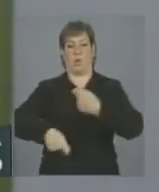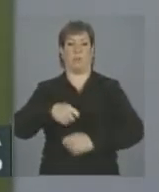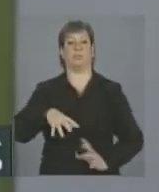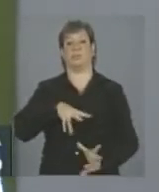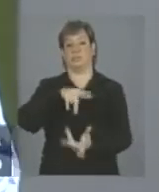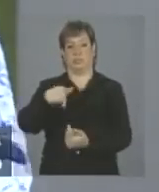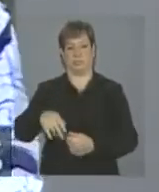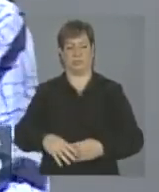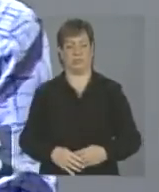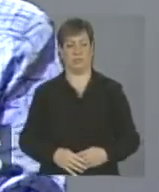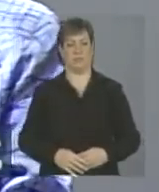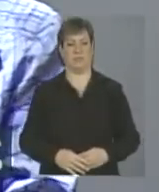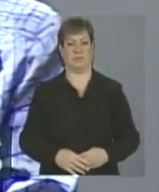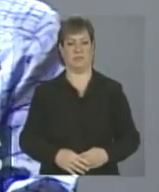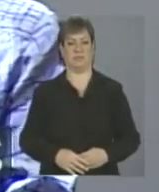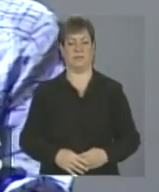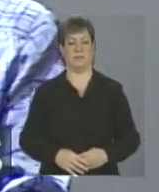internacional.